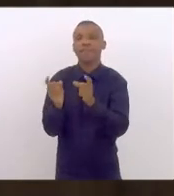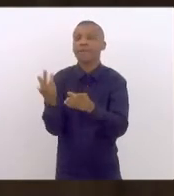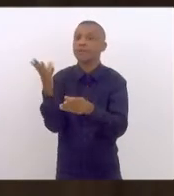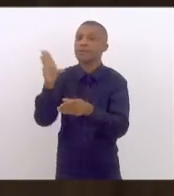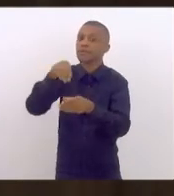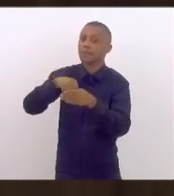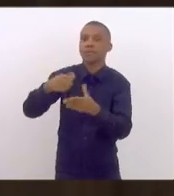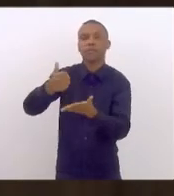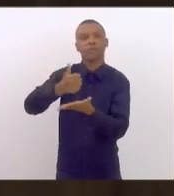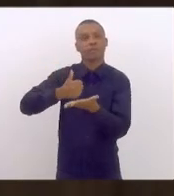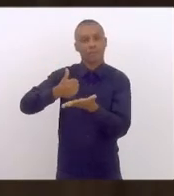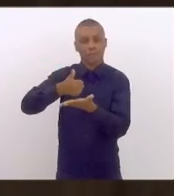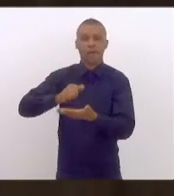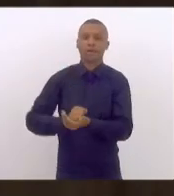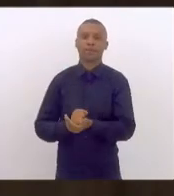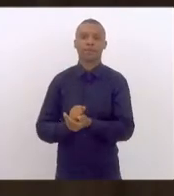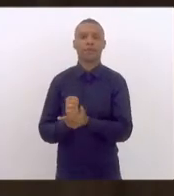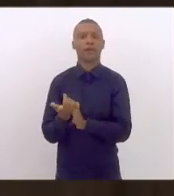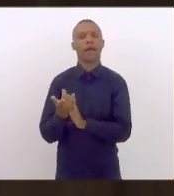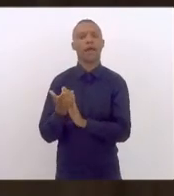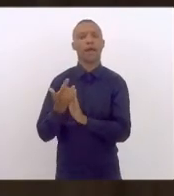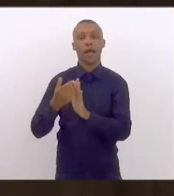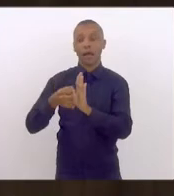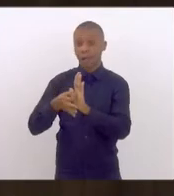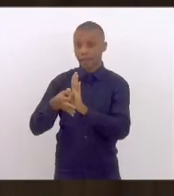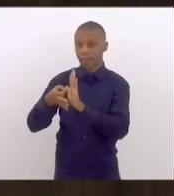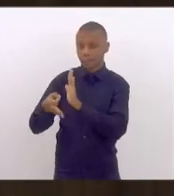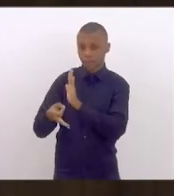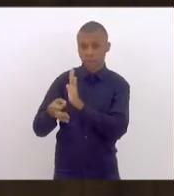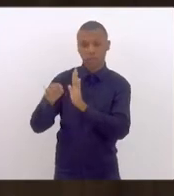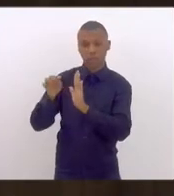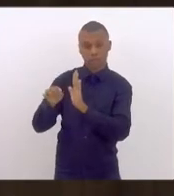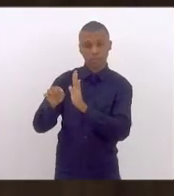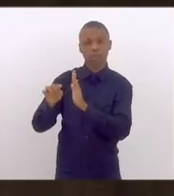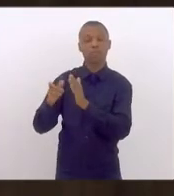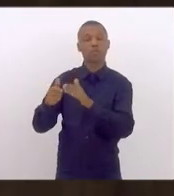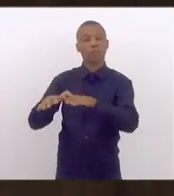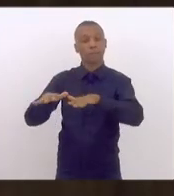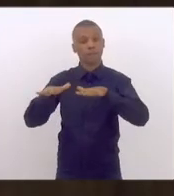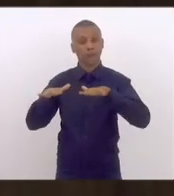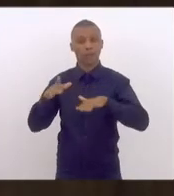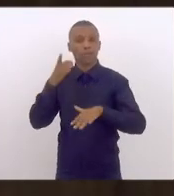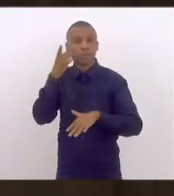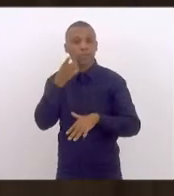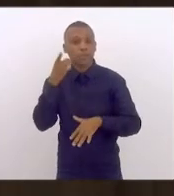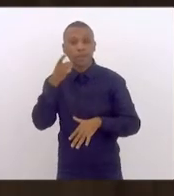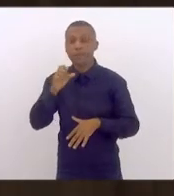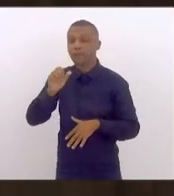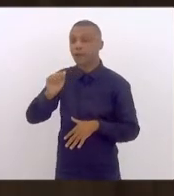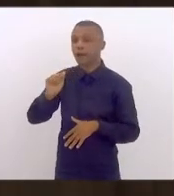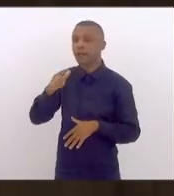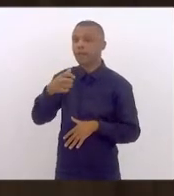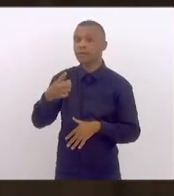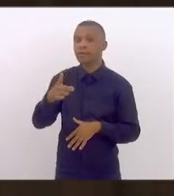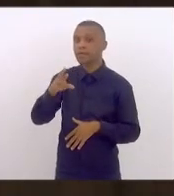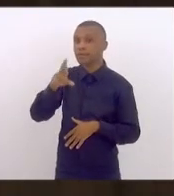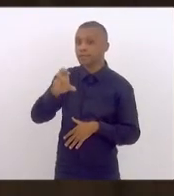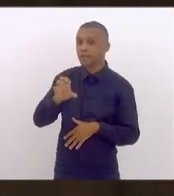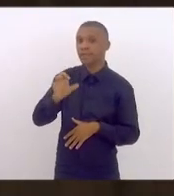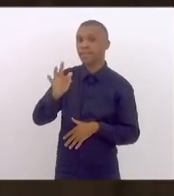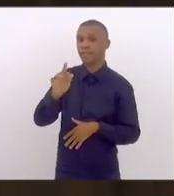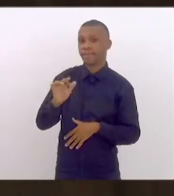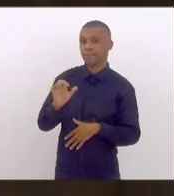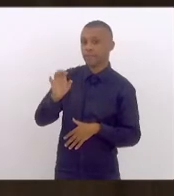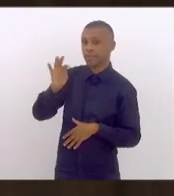a emenda do plenário do deputado Alexandre Freitas que foi incorporada porque já tinha uma